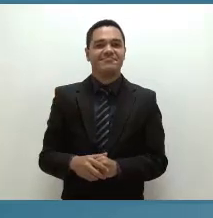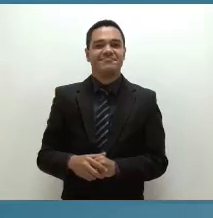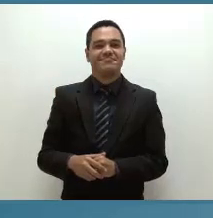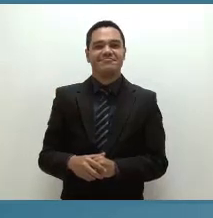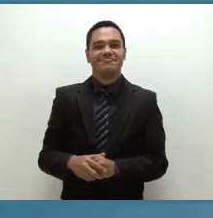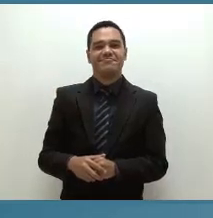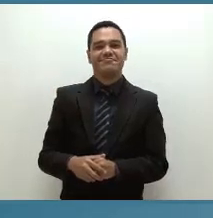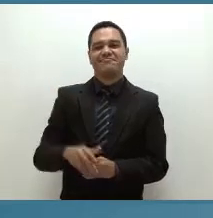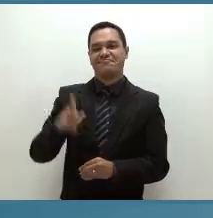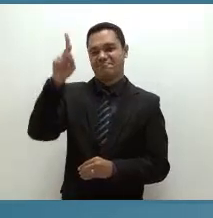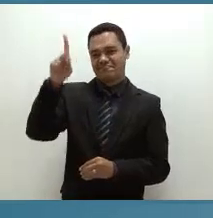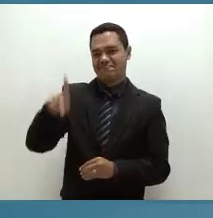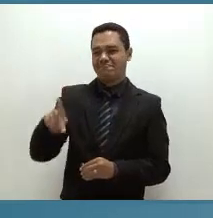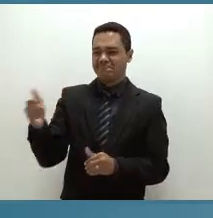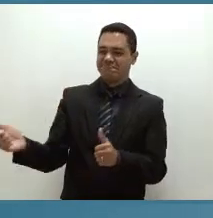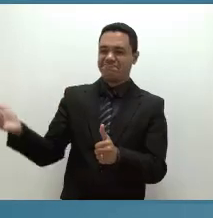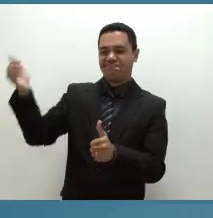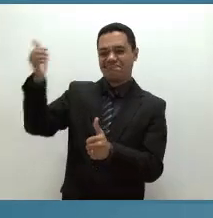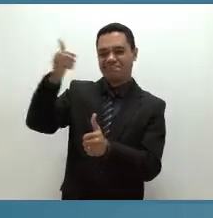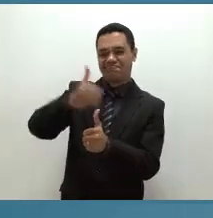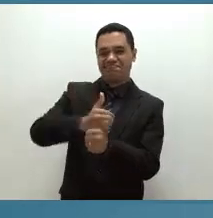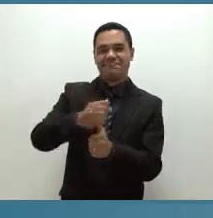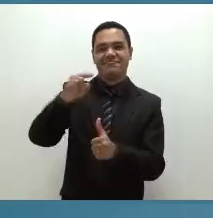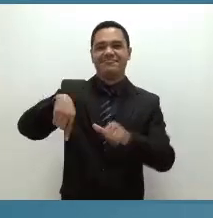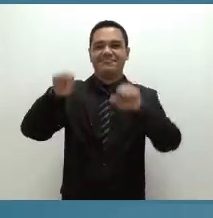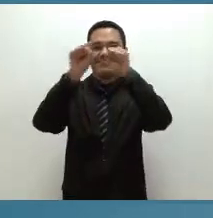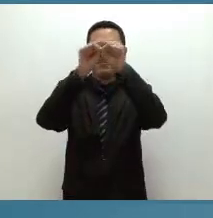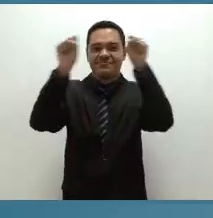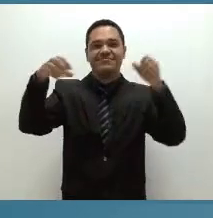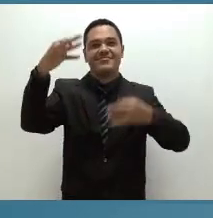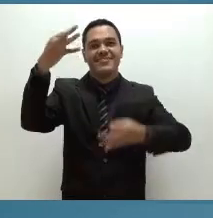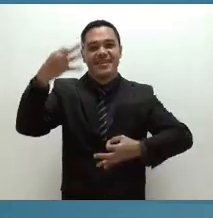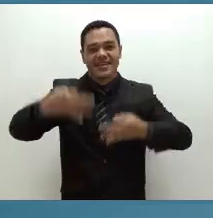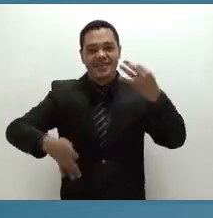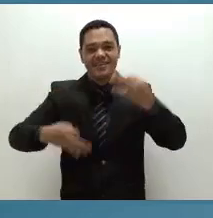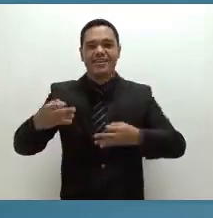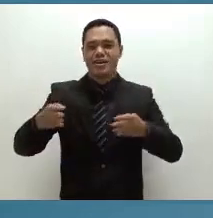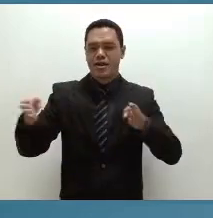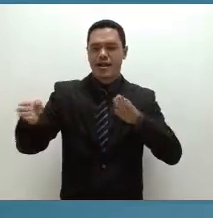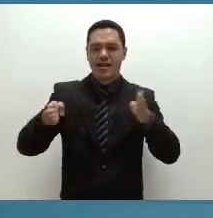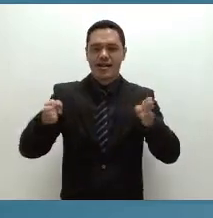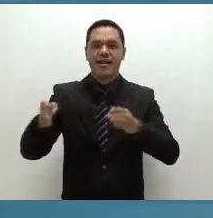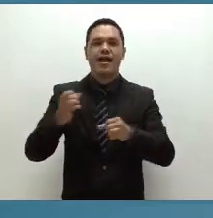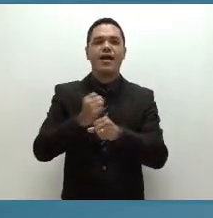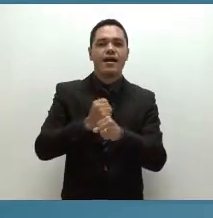exercer o cargo de presidente deste tribunal no biênio